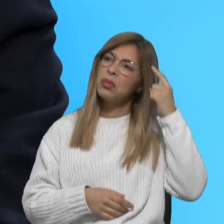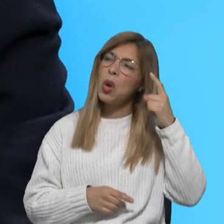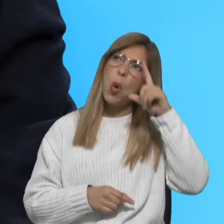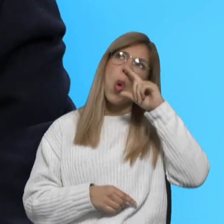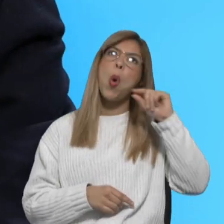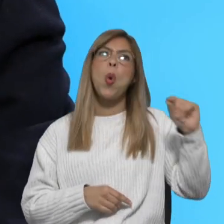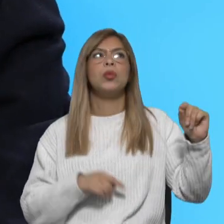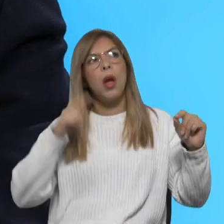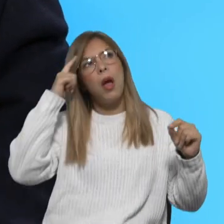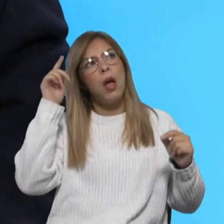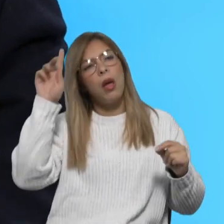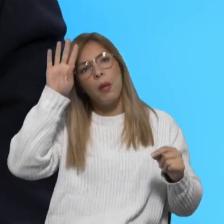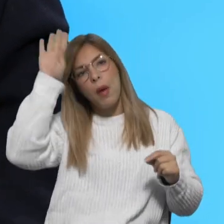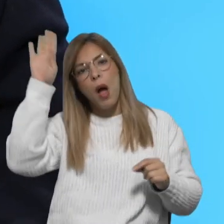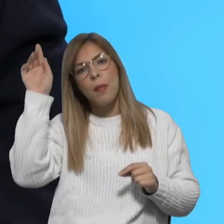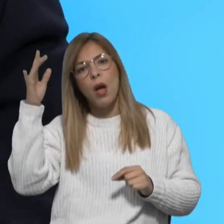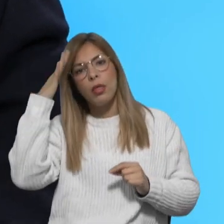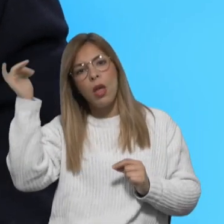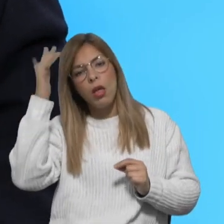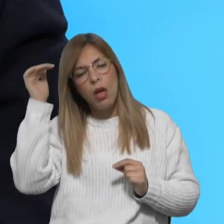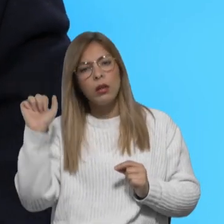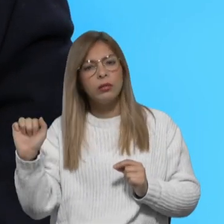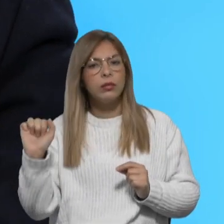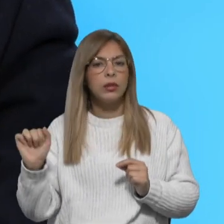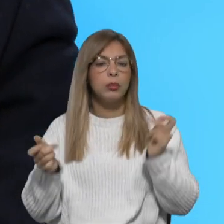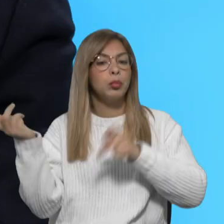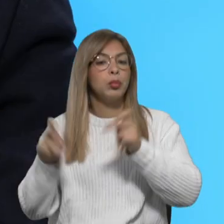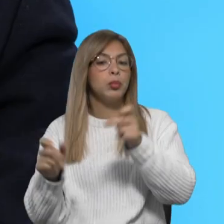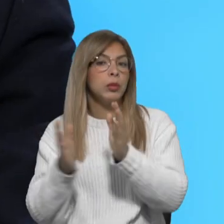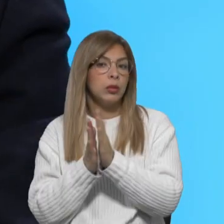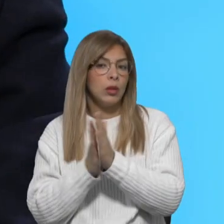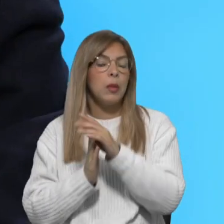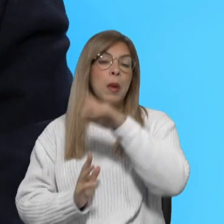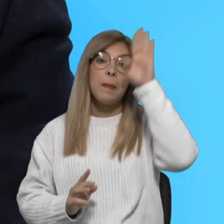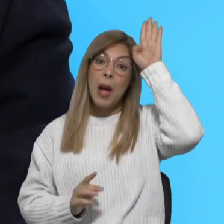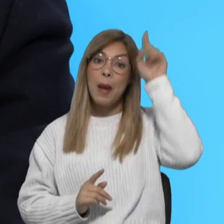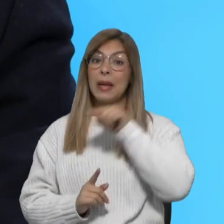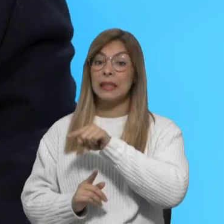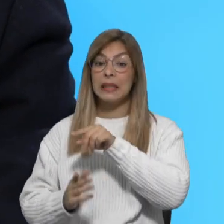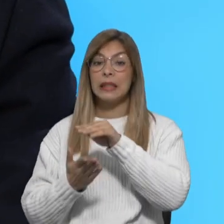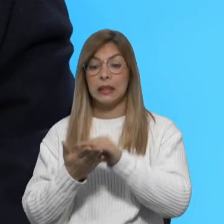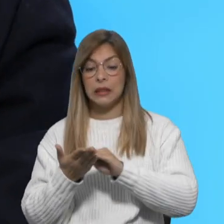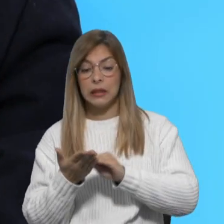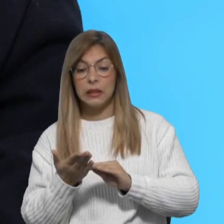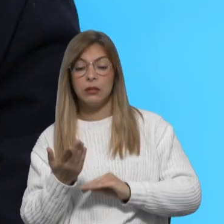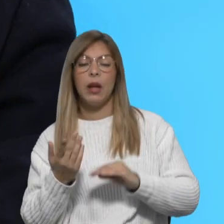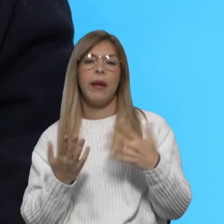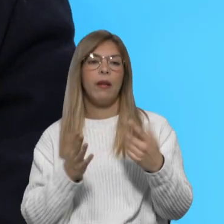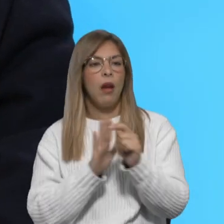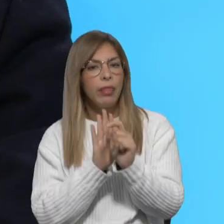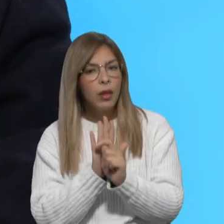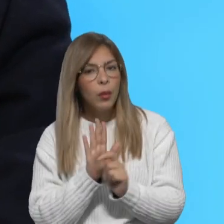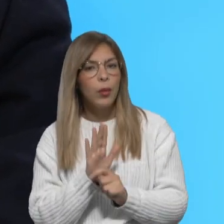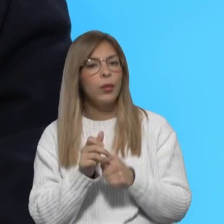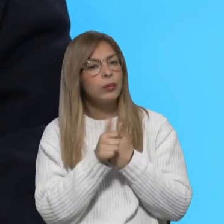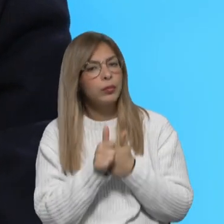das ideias que estão agora a viver na Igreja. E o desafio que o Papa lança nesse e noutros documentos seguintes é sempre a questão ética